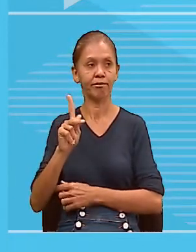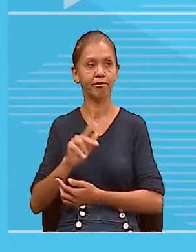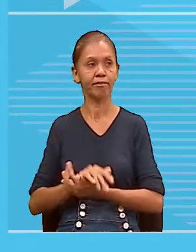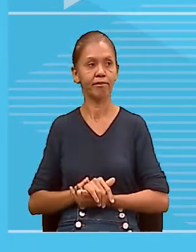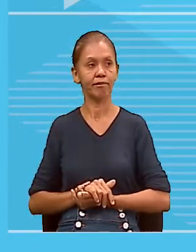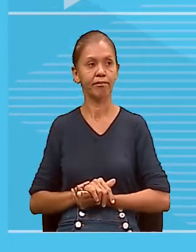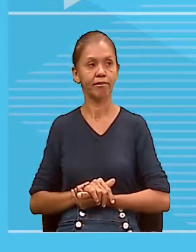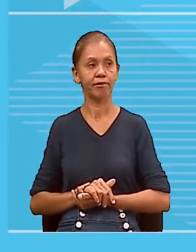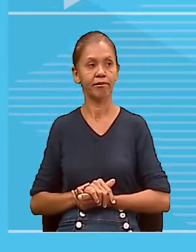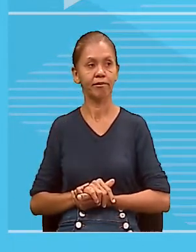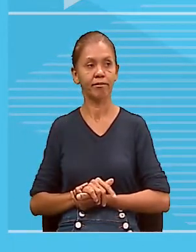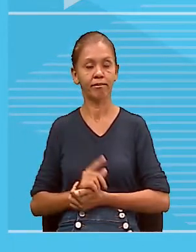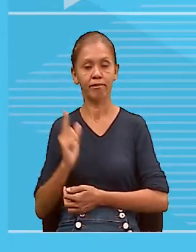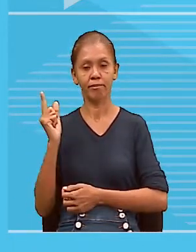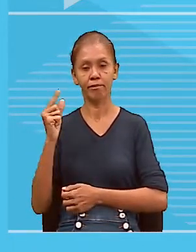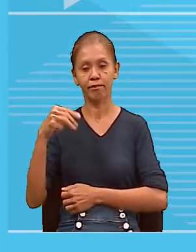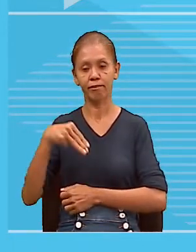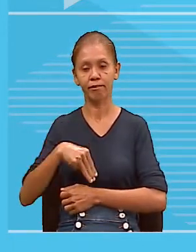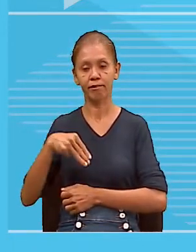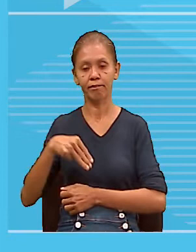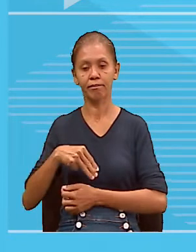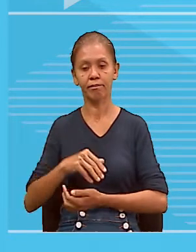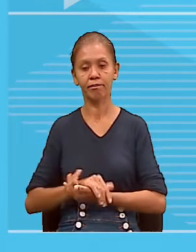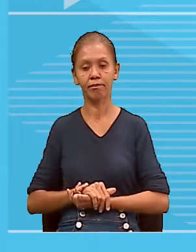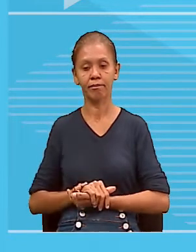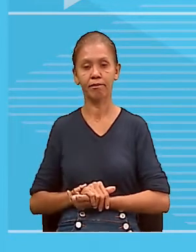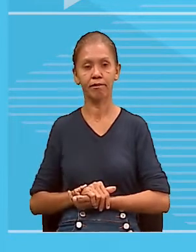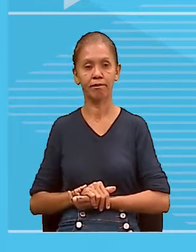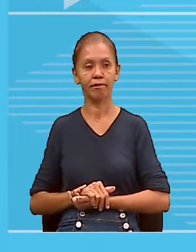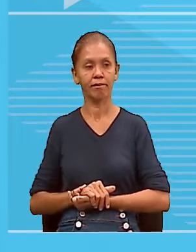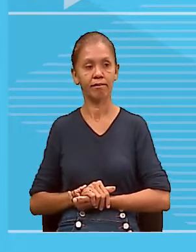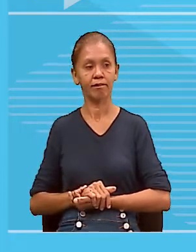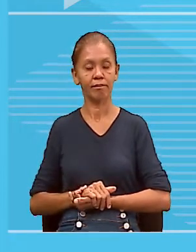Oliveira um real na tela por favor